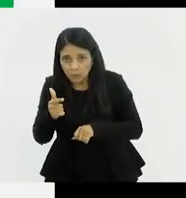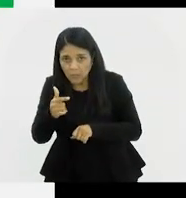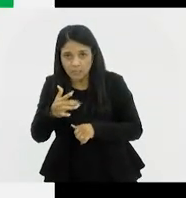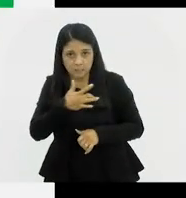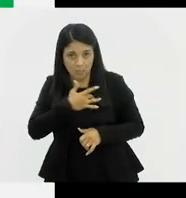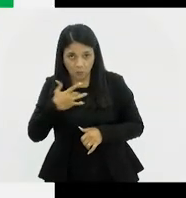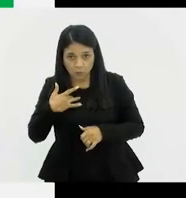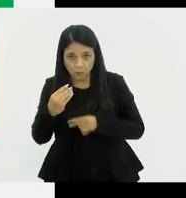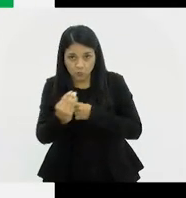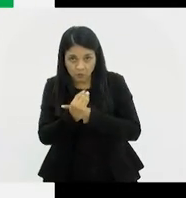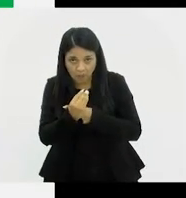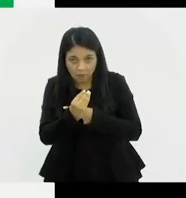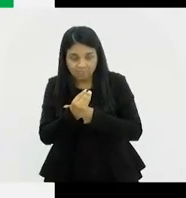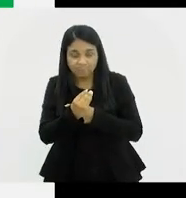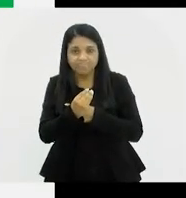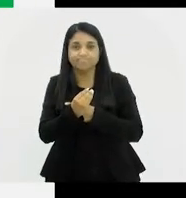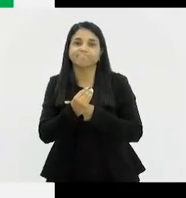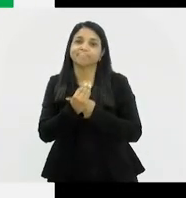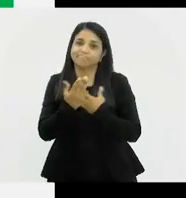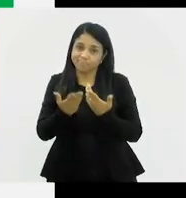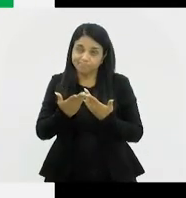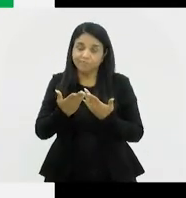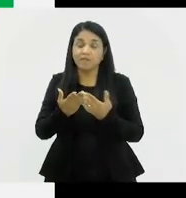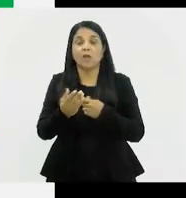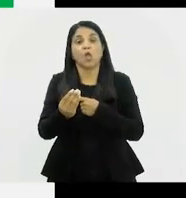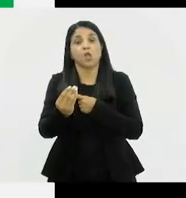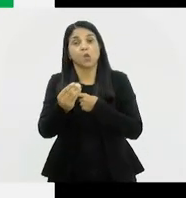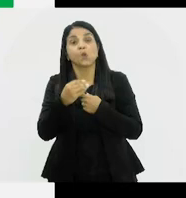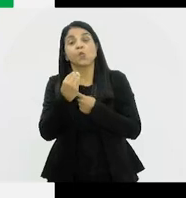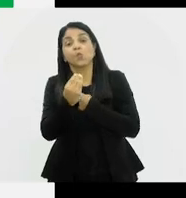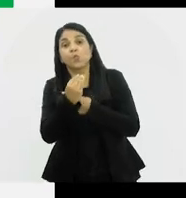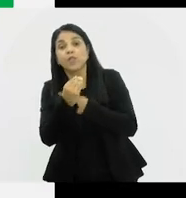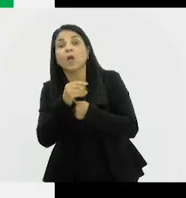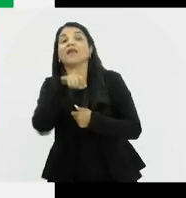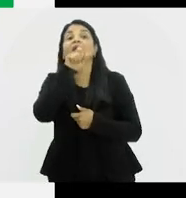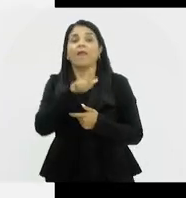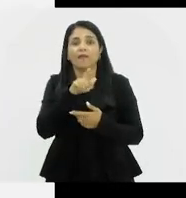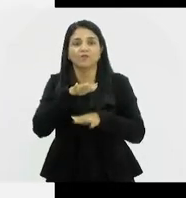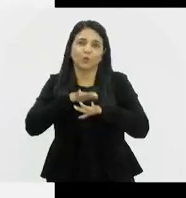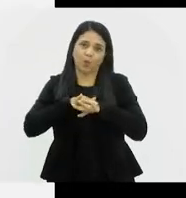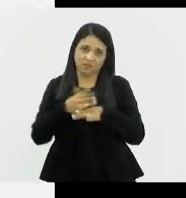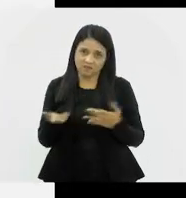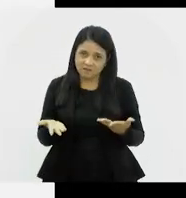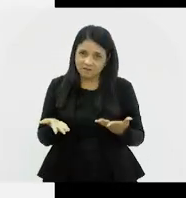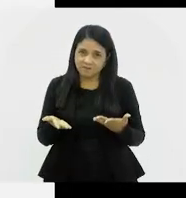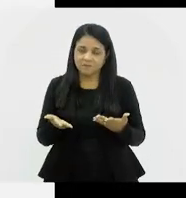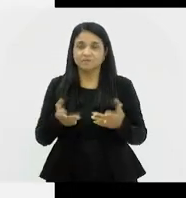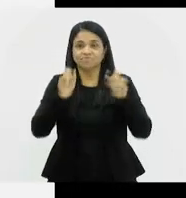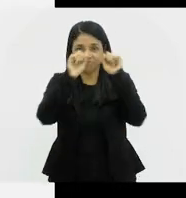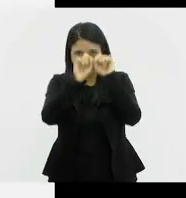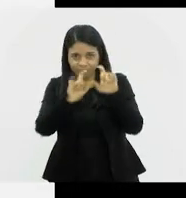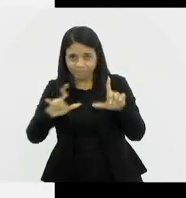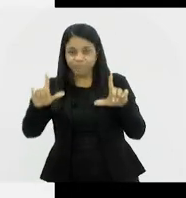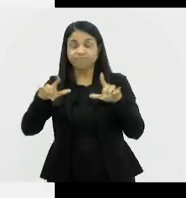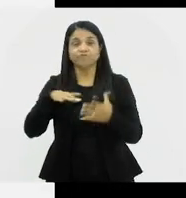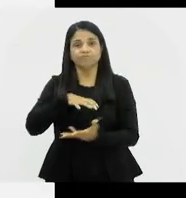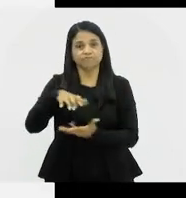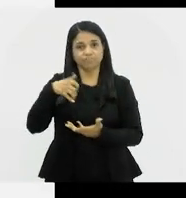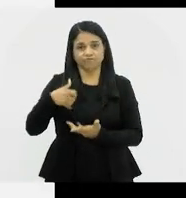gastar muito tempo para cuidar das doenças. Próximo. E o envelhecimento ativo, olha